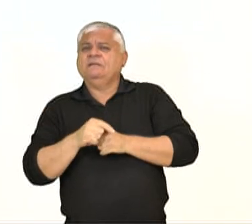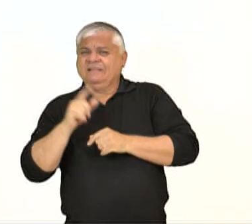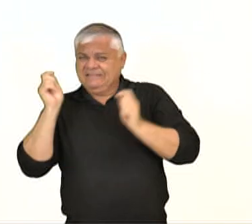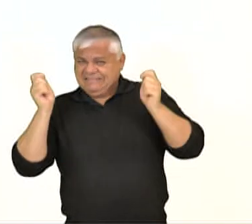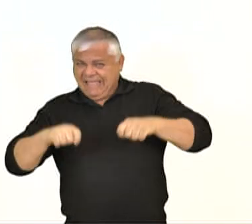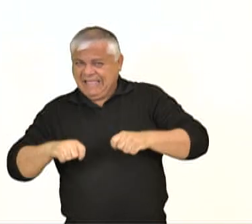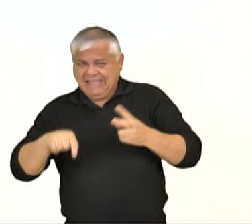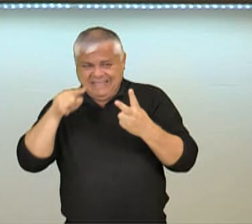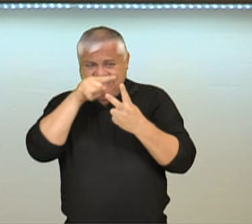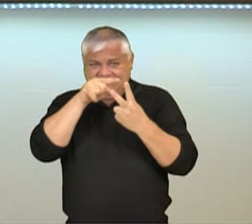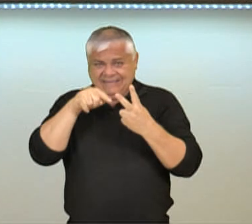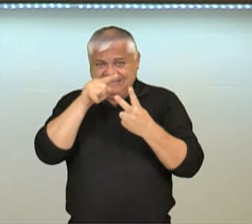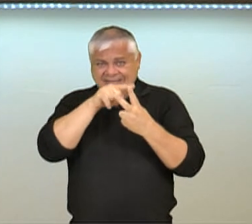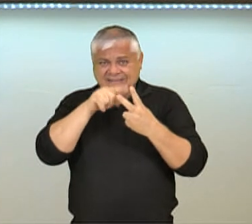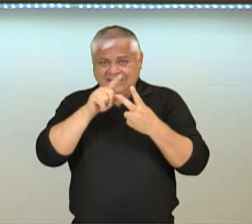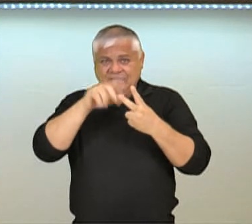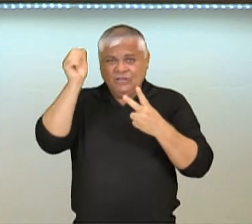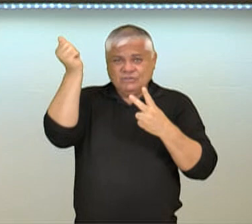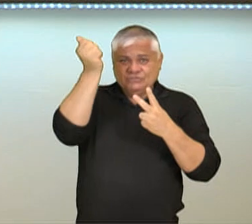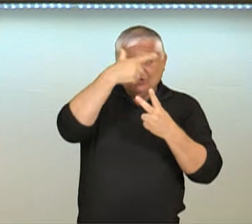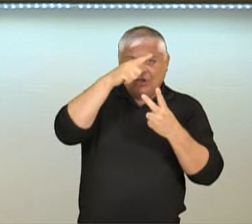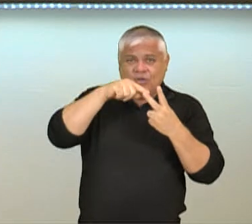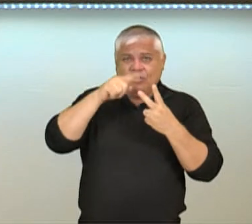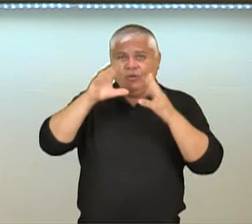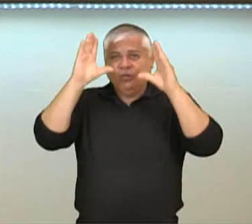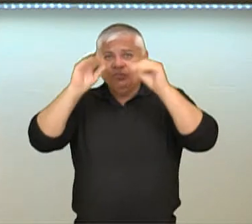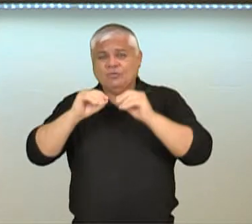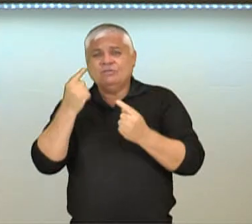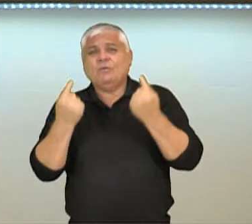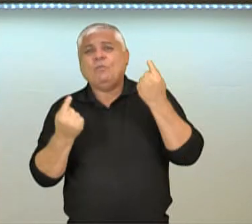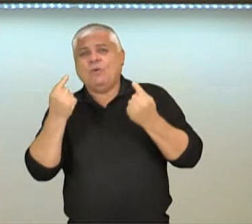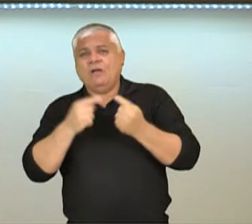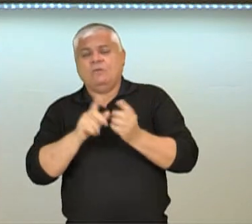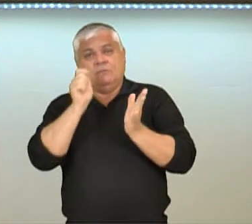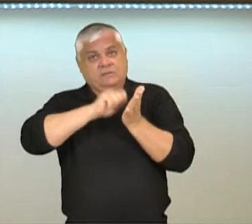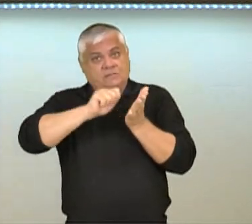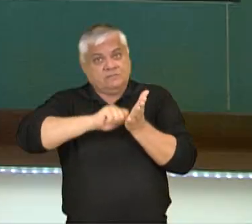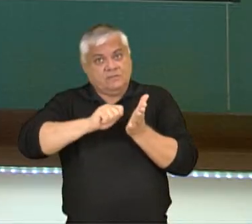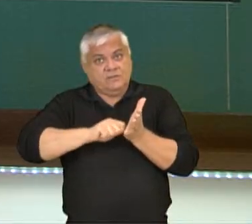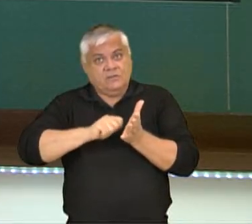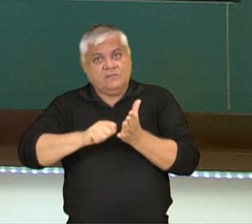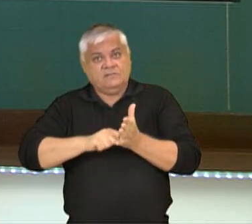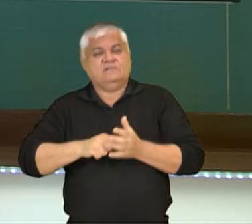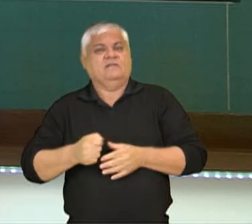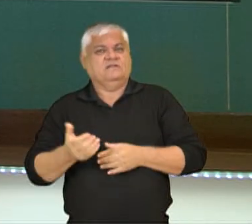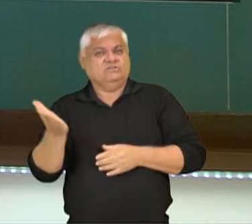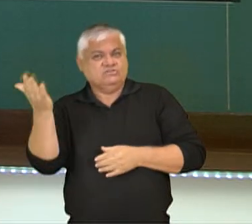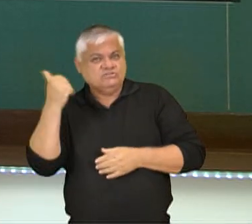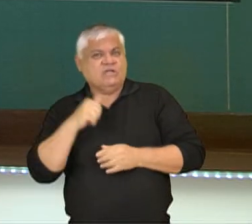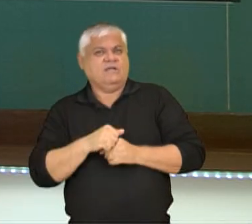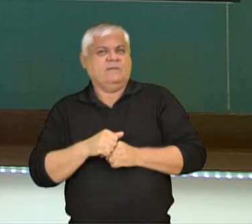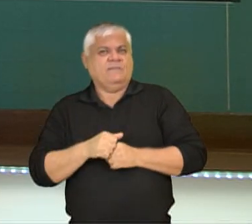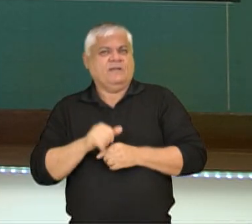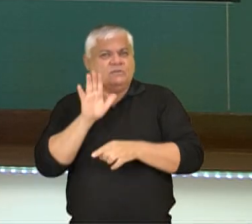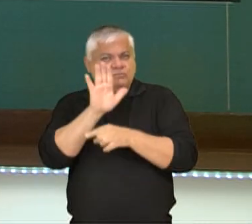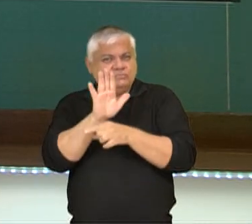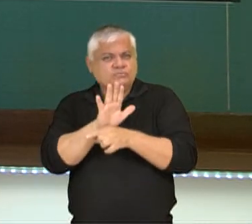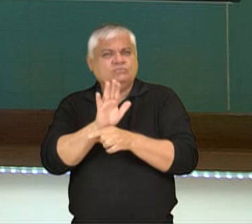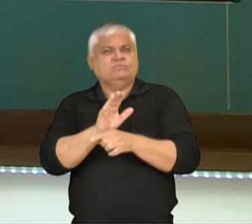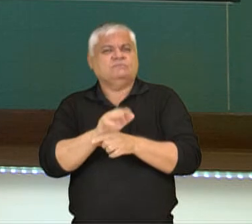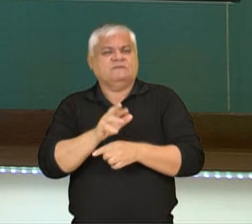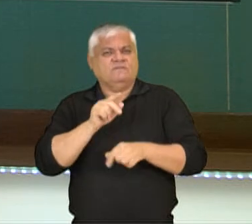dois processos ocorre na situação descrita? Anota rapidinho, vai lá, chama o povo, faz todo